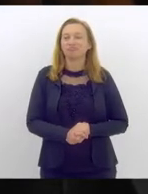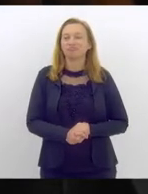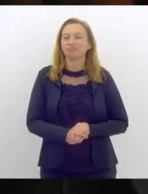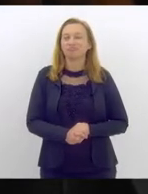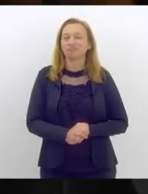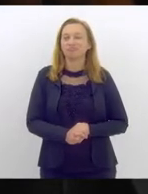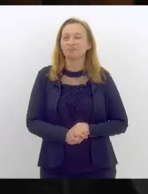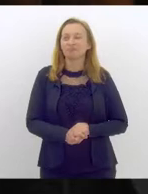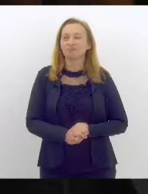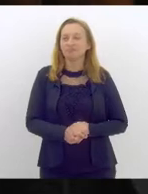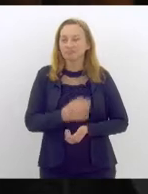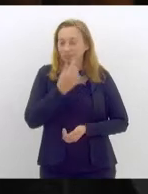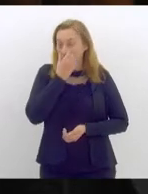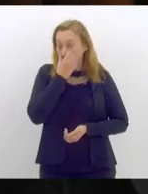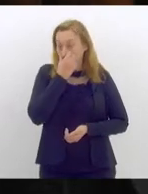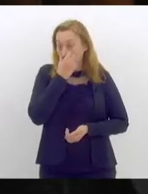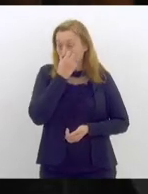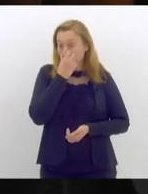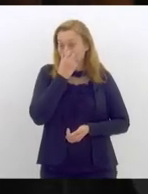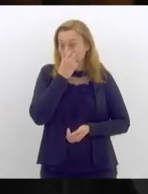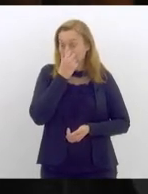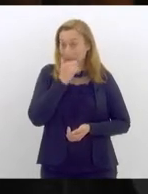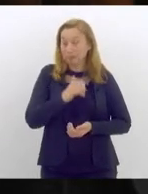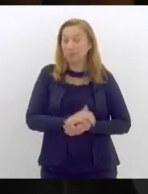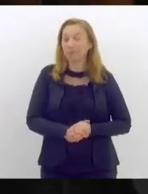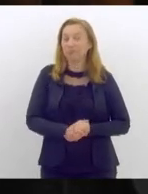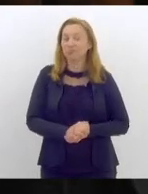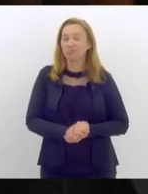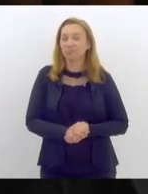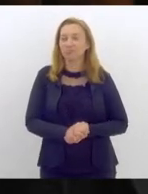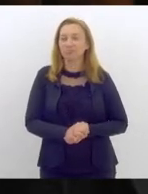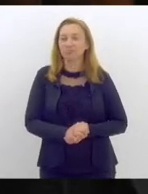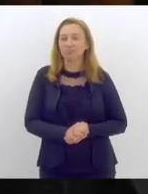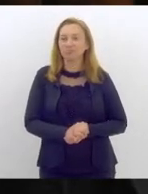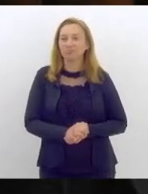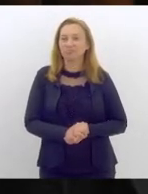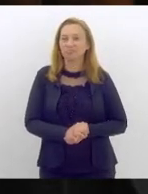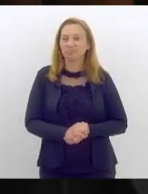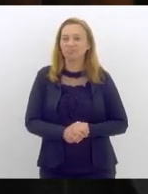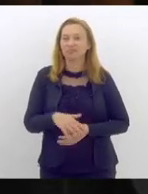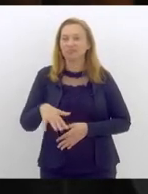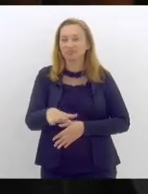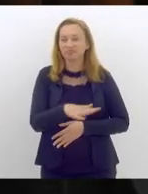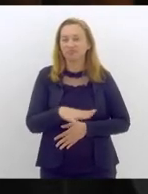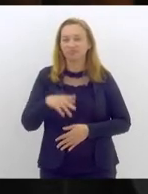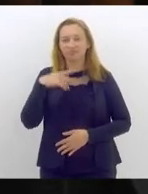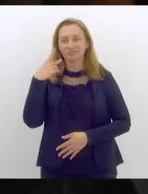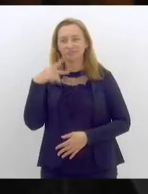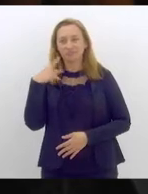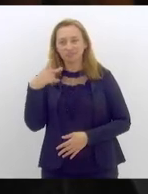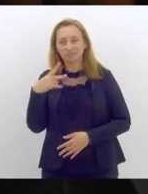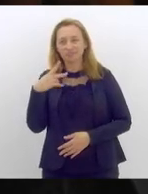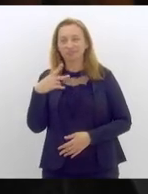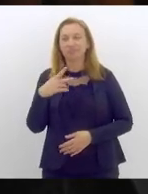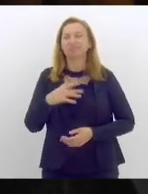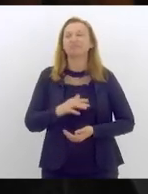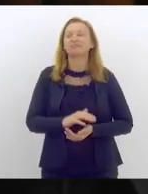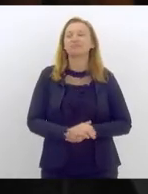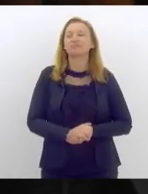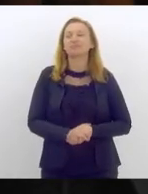e também gera-se no campo político e popular